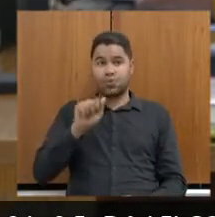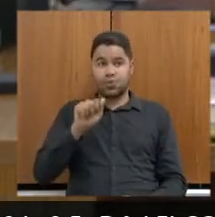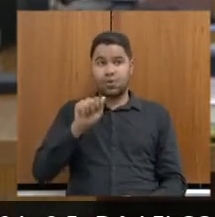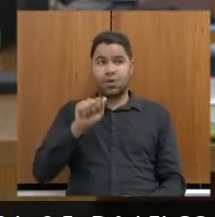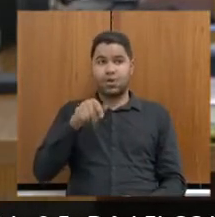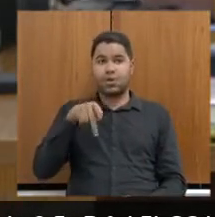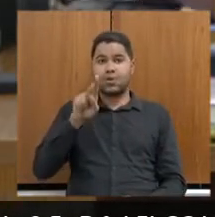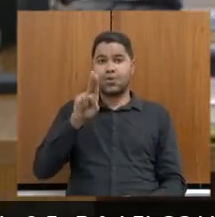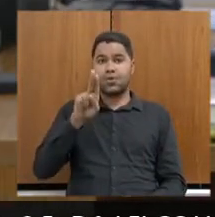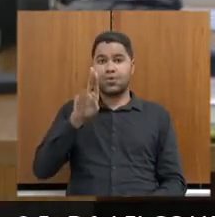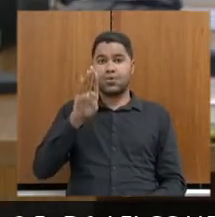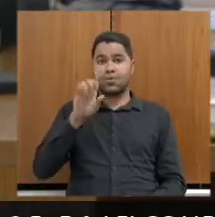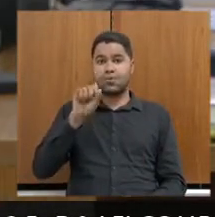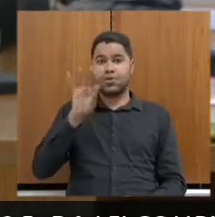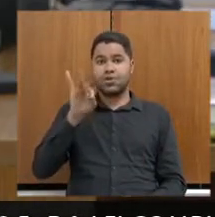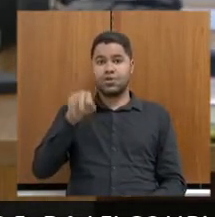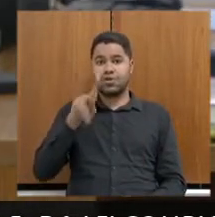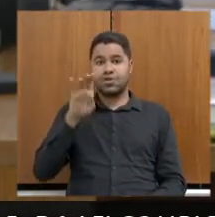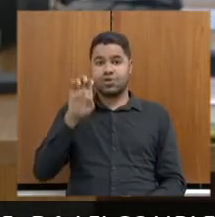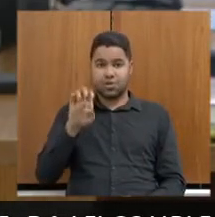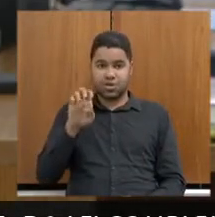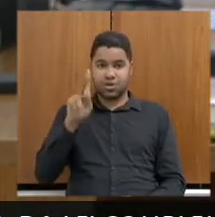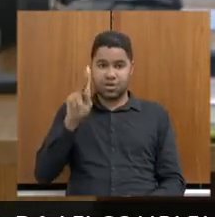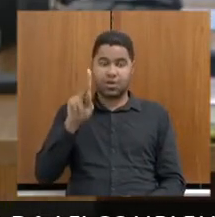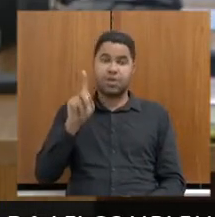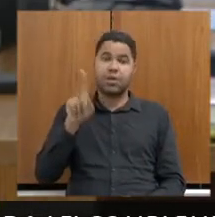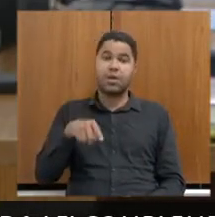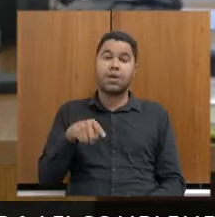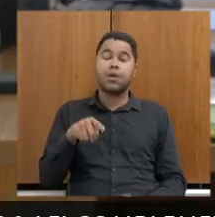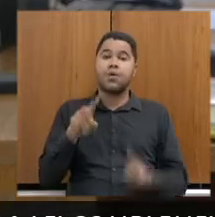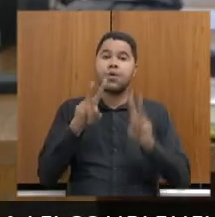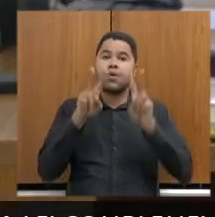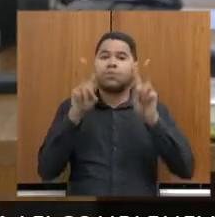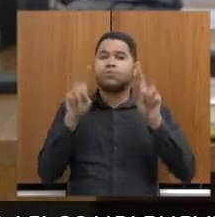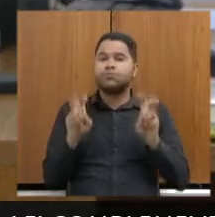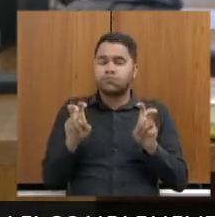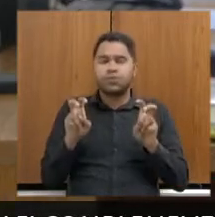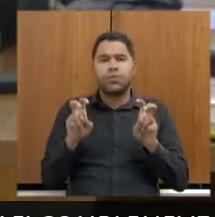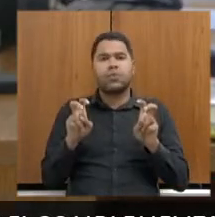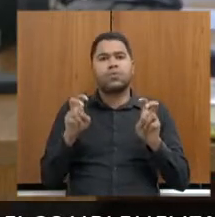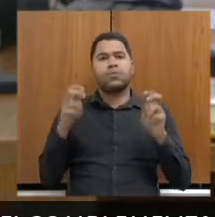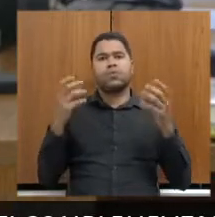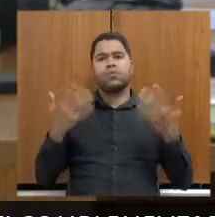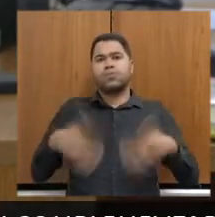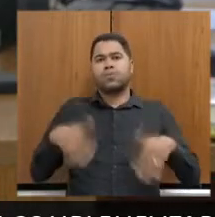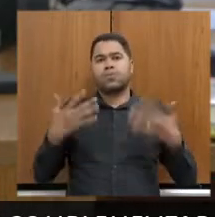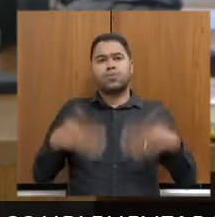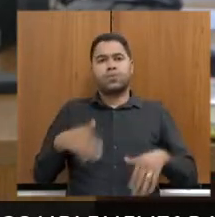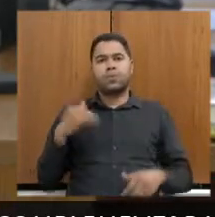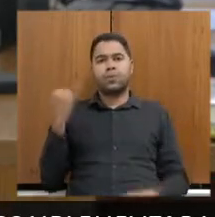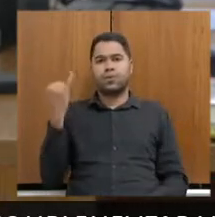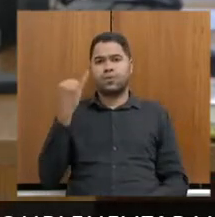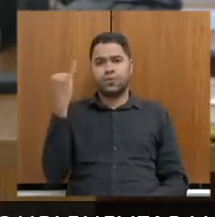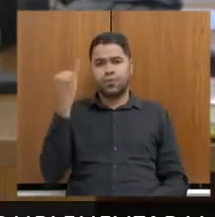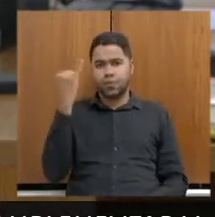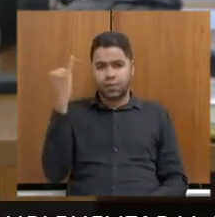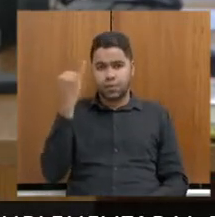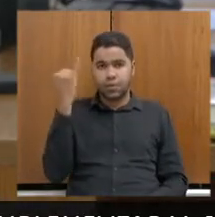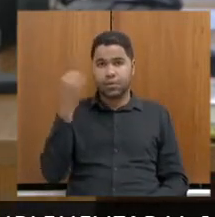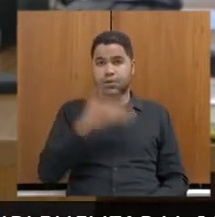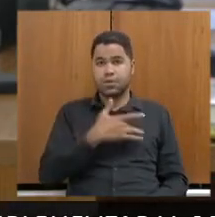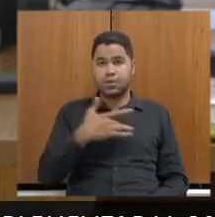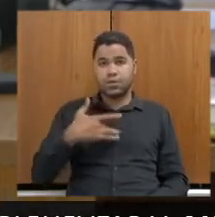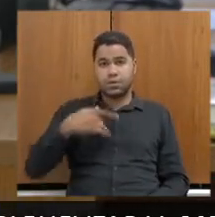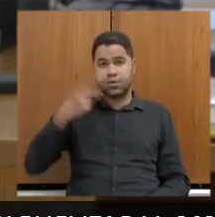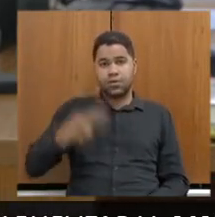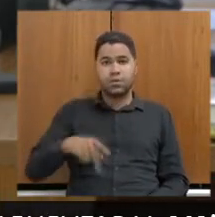e essa audiência pública foi para tratar de um assunto de imensa importância para a